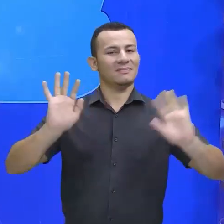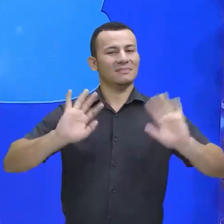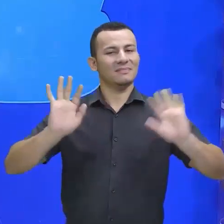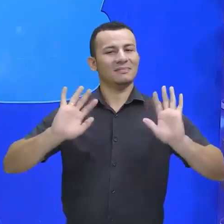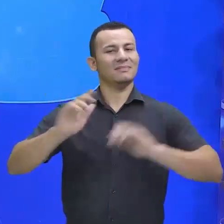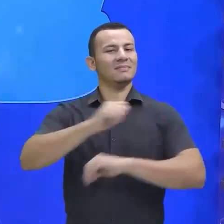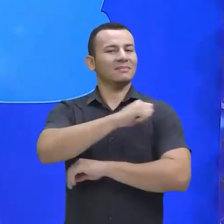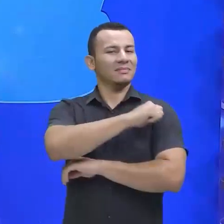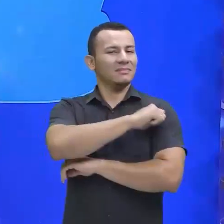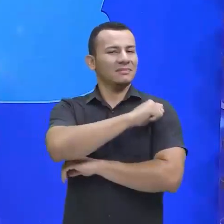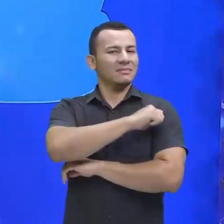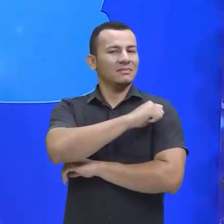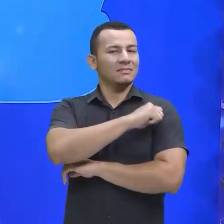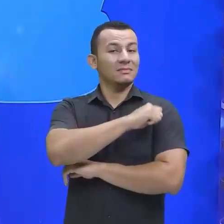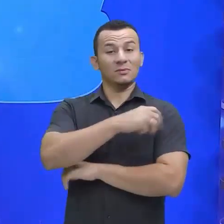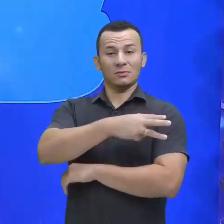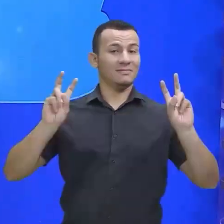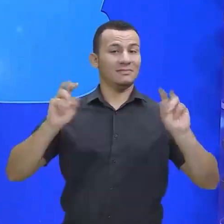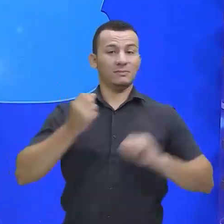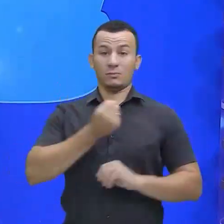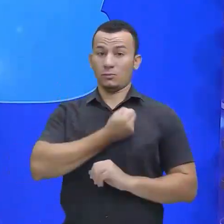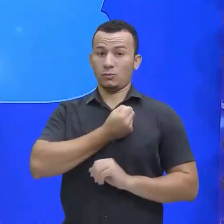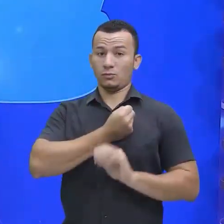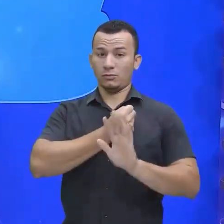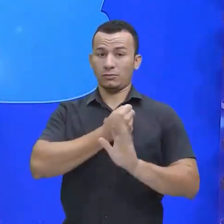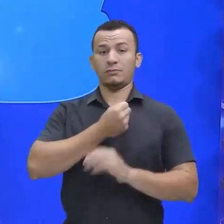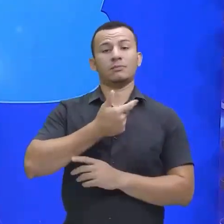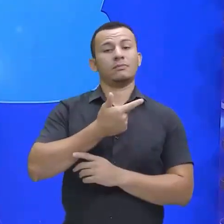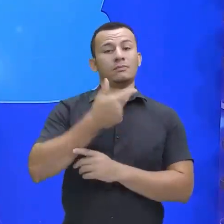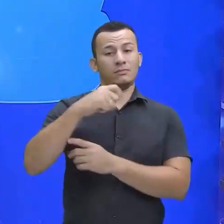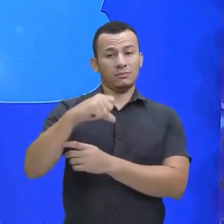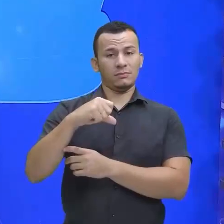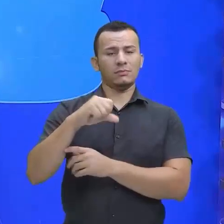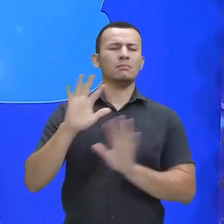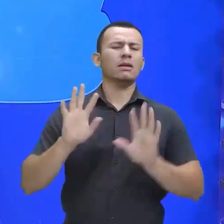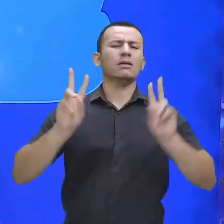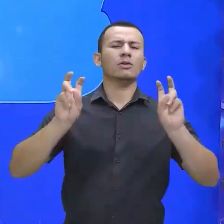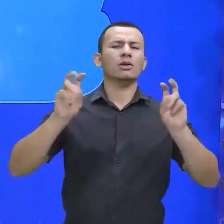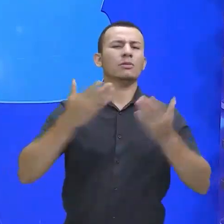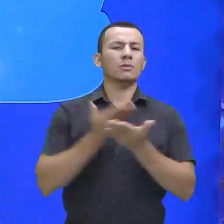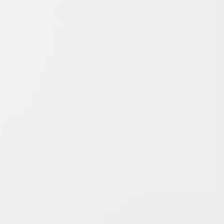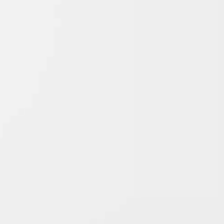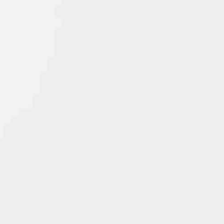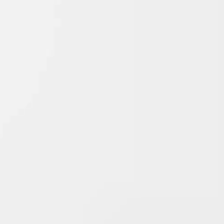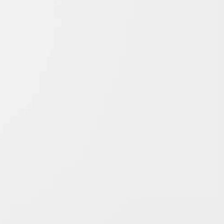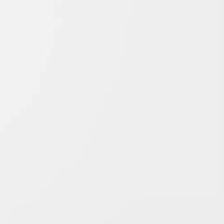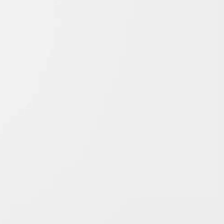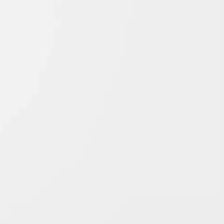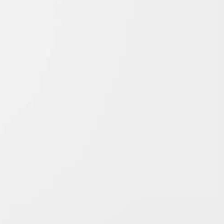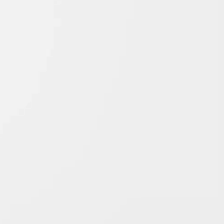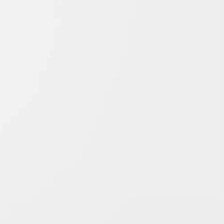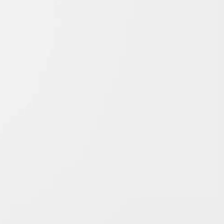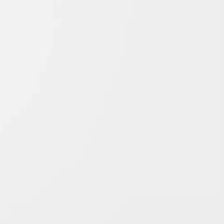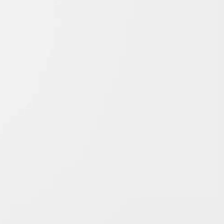Olá, crianças do terceiro ano. Então vamos ver o que nós vamos estudar hoje? Vamos lá!